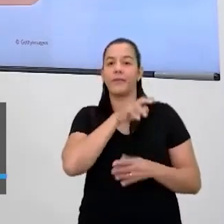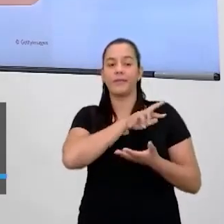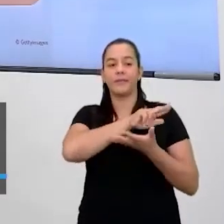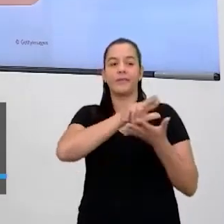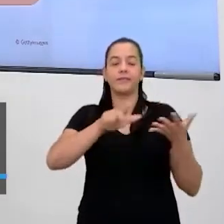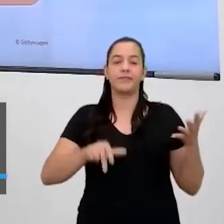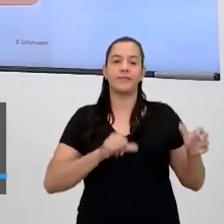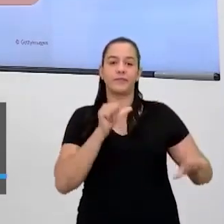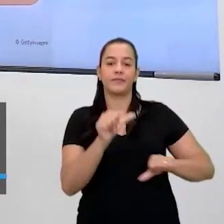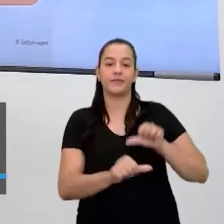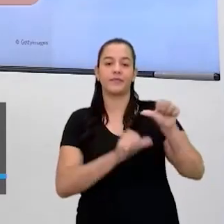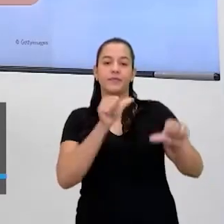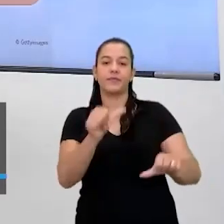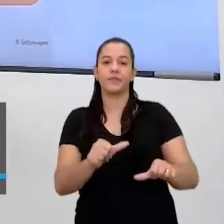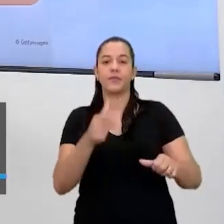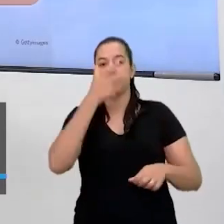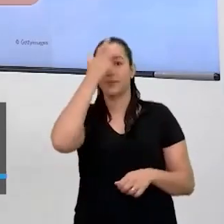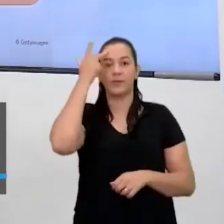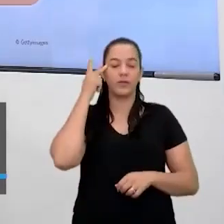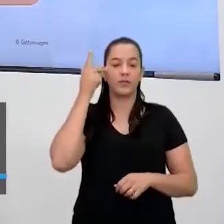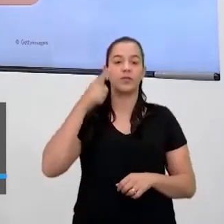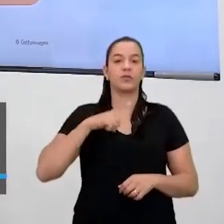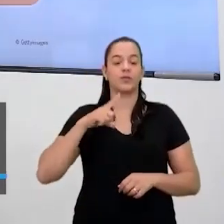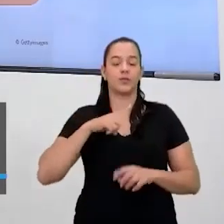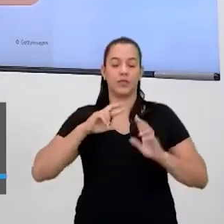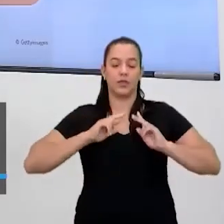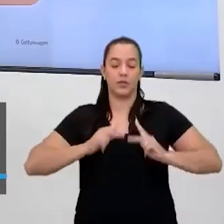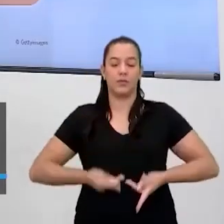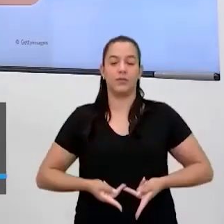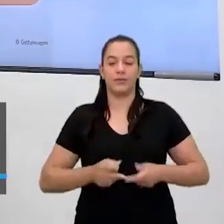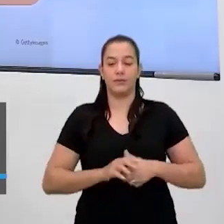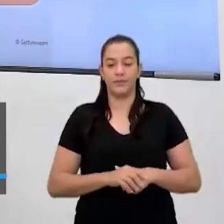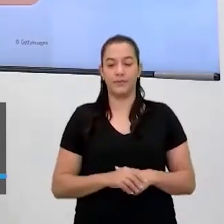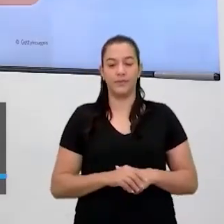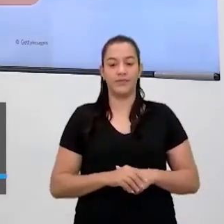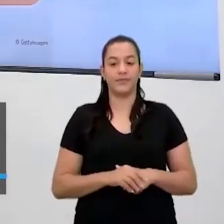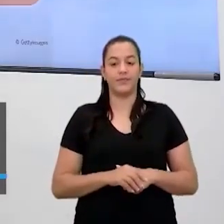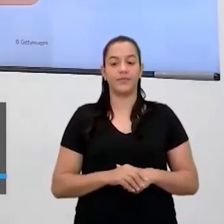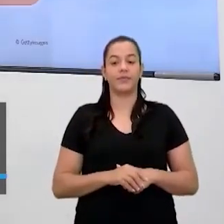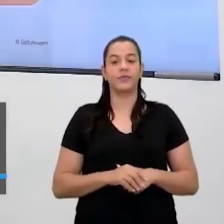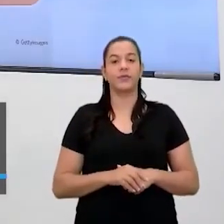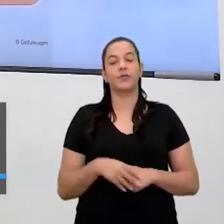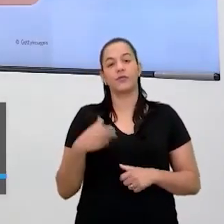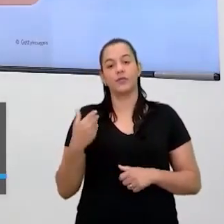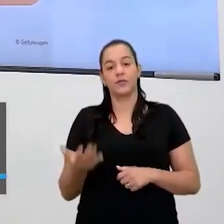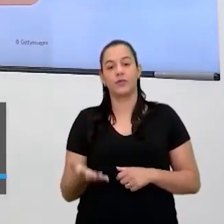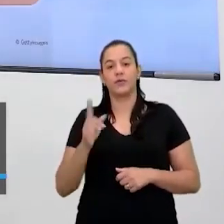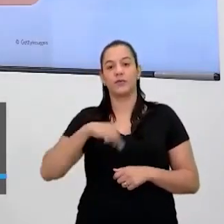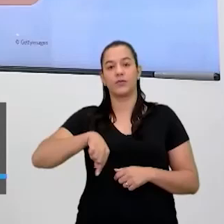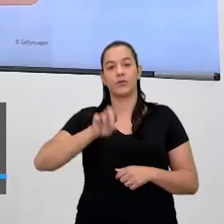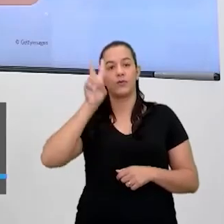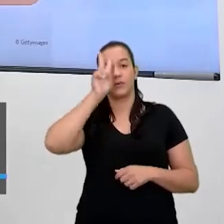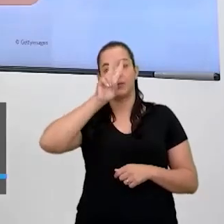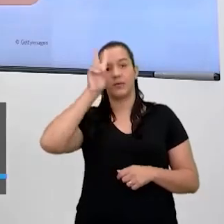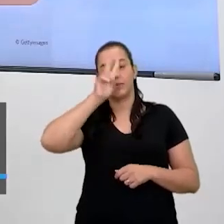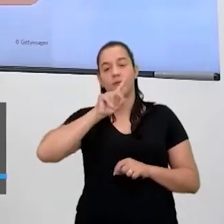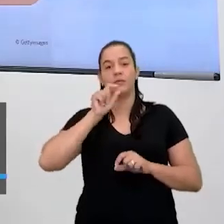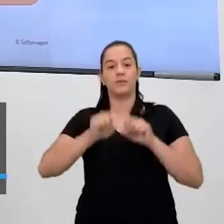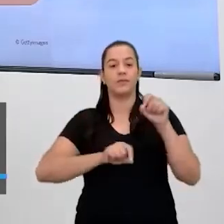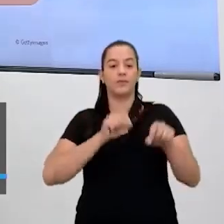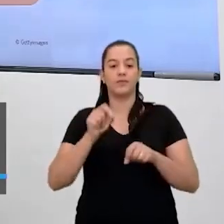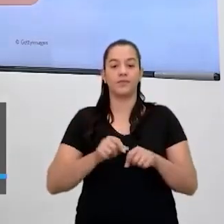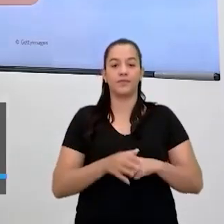heranças, né, pessoas humanas. Lembrando, inclusive, né, Anderson, que isso é super importante, que